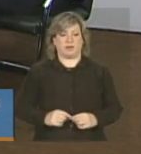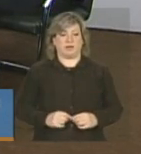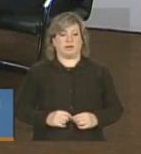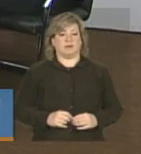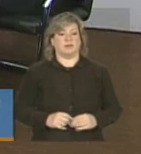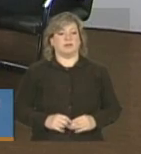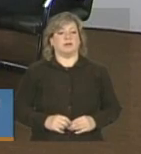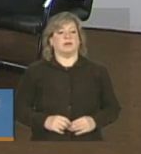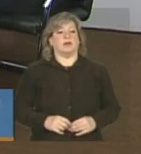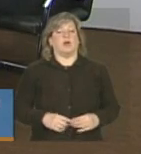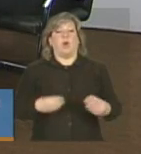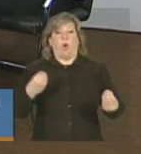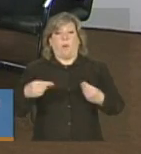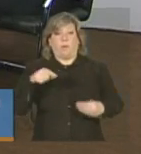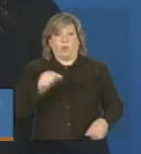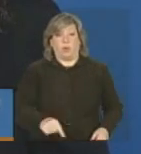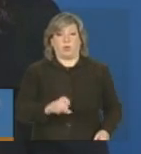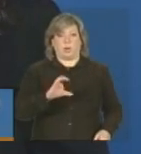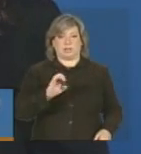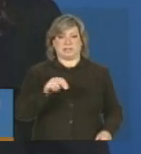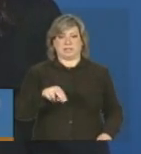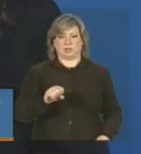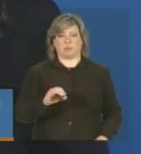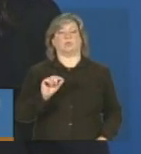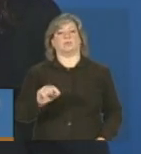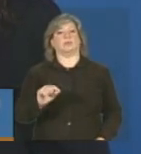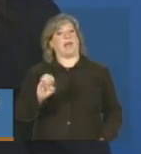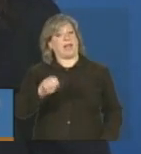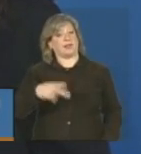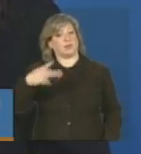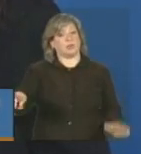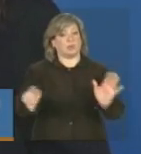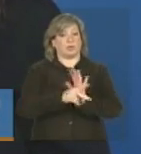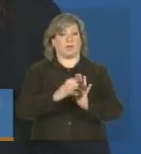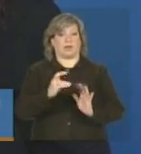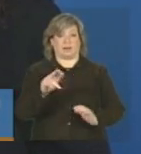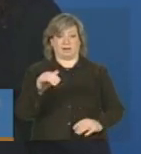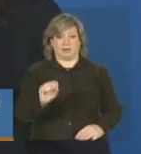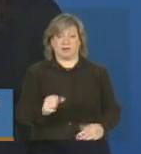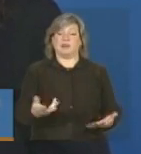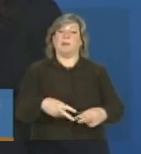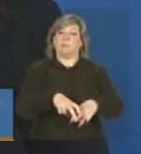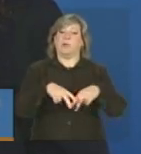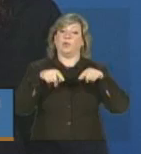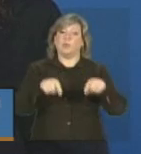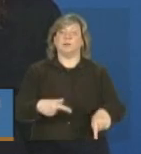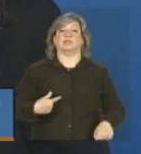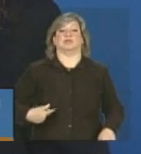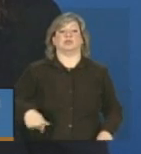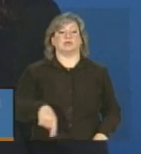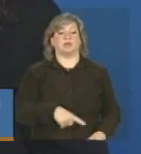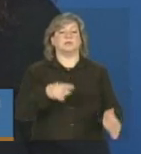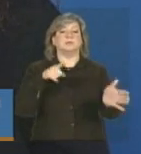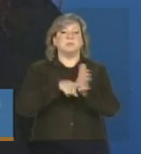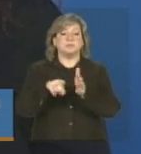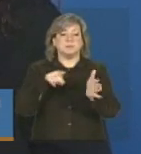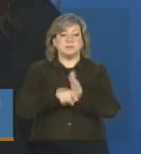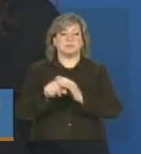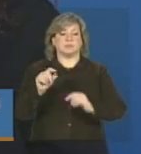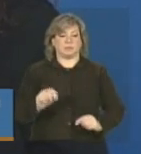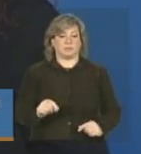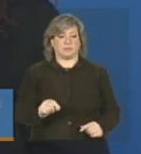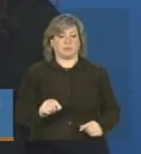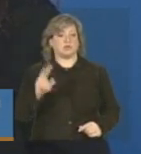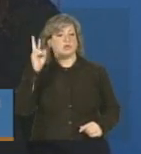que o censo é do CRAS, né? Uhum. É por isso que a gente pergunta sobre